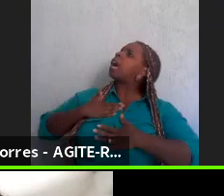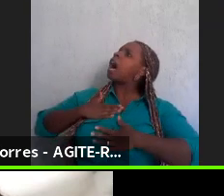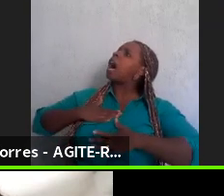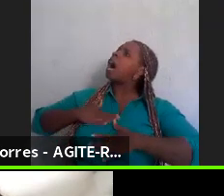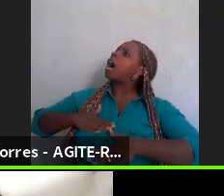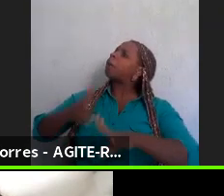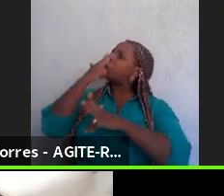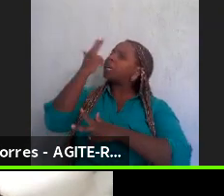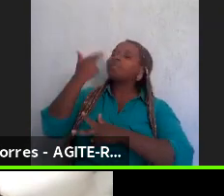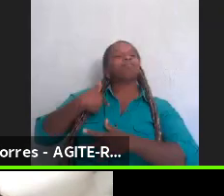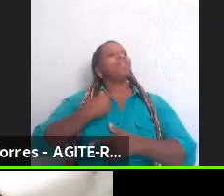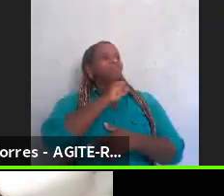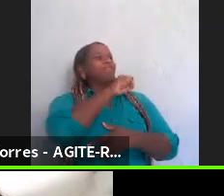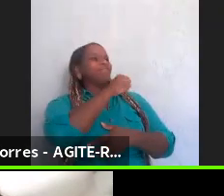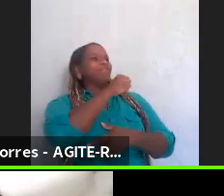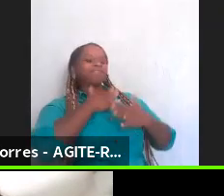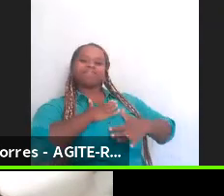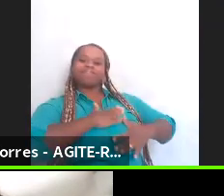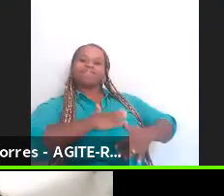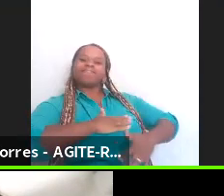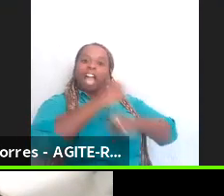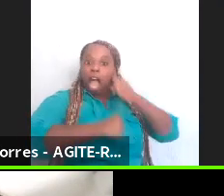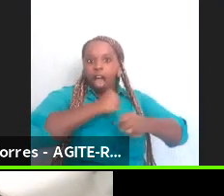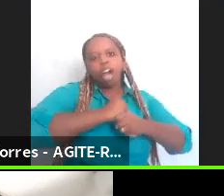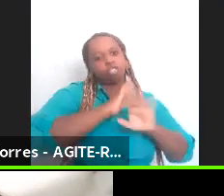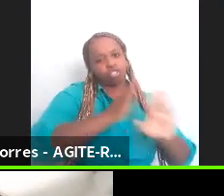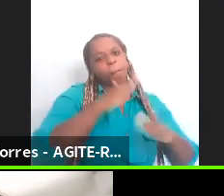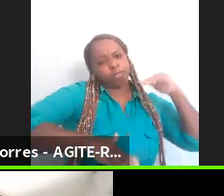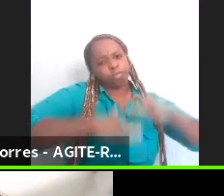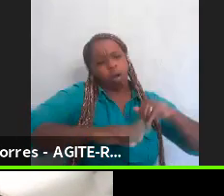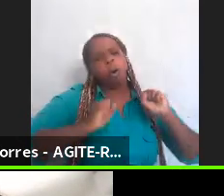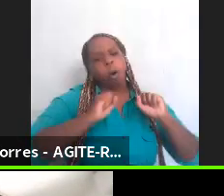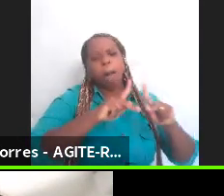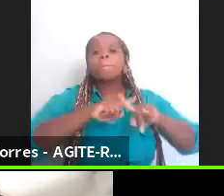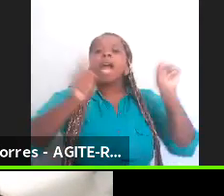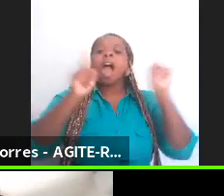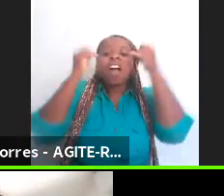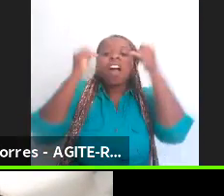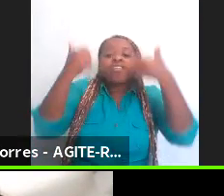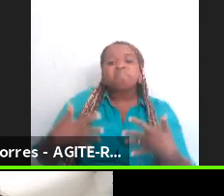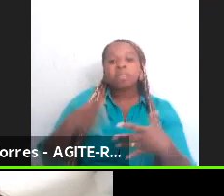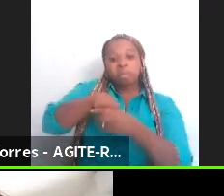Eu estou sempre tranquila. Claro que eu tenho muitos anos de profissão. Então, eu digo isso até aí na sala,